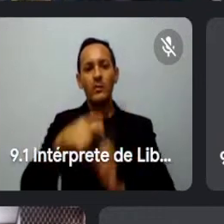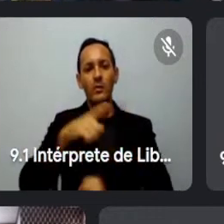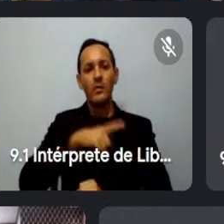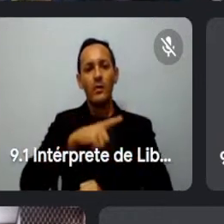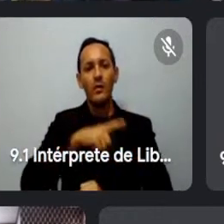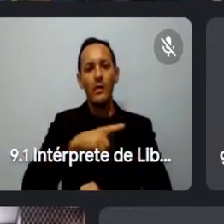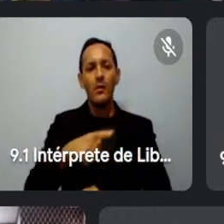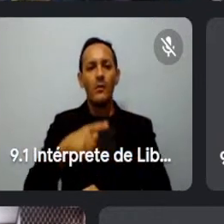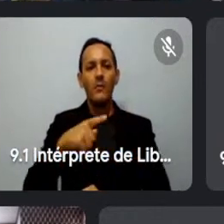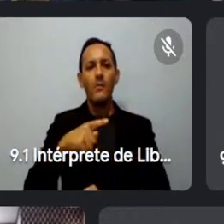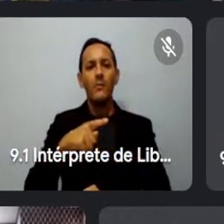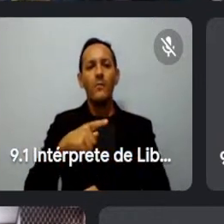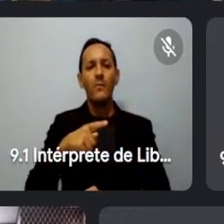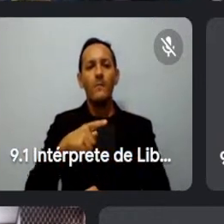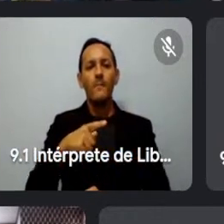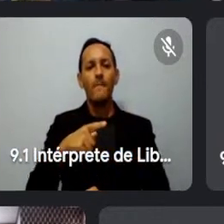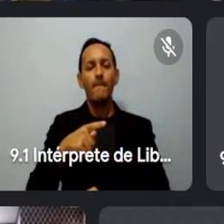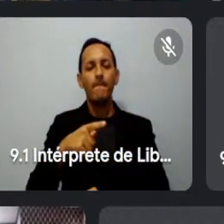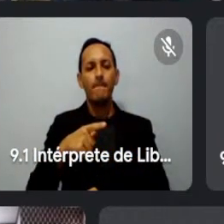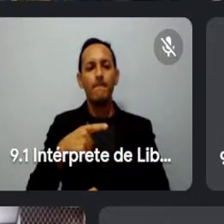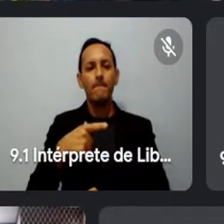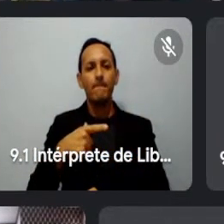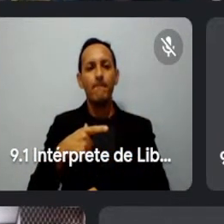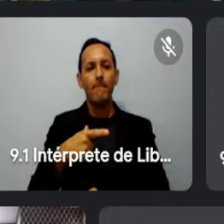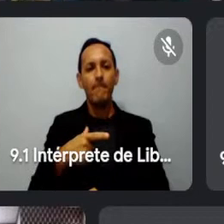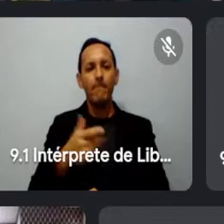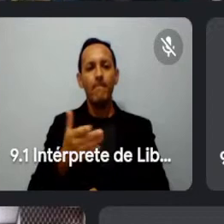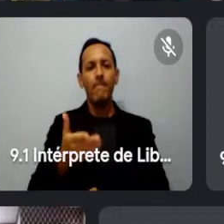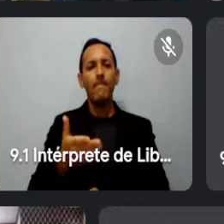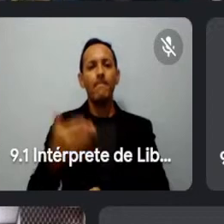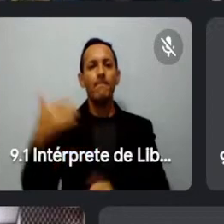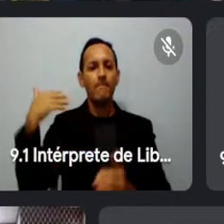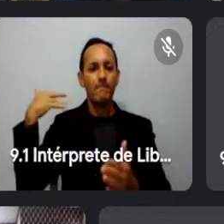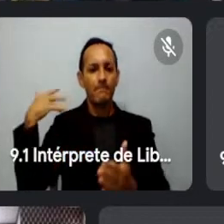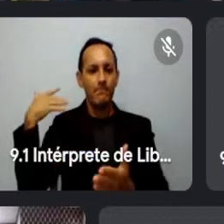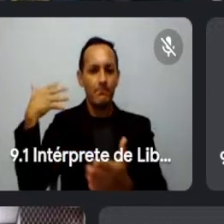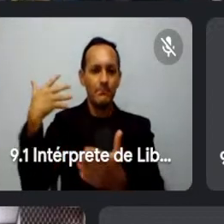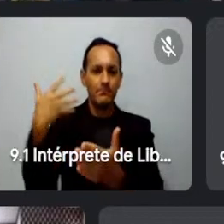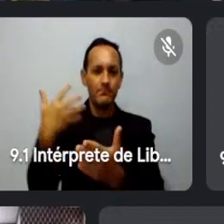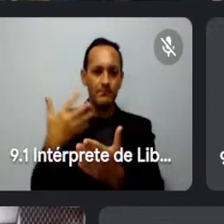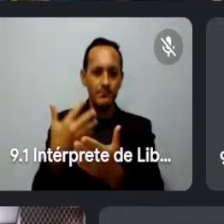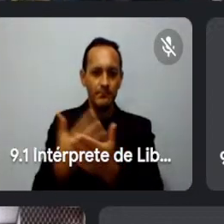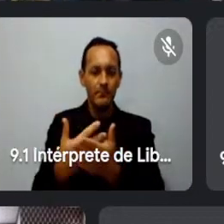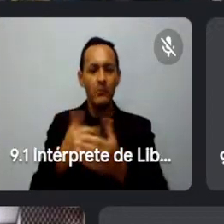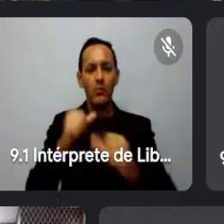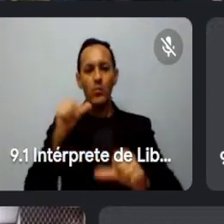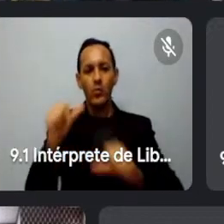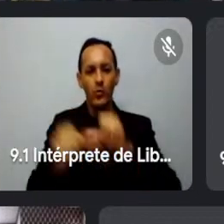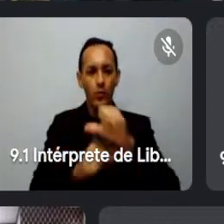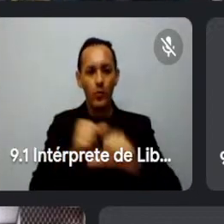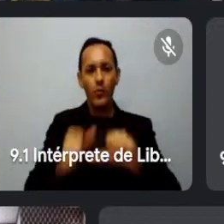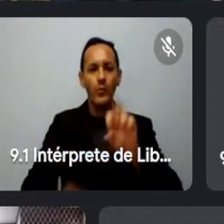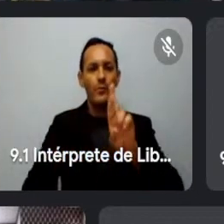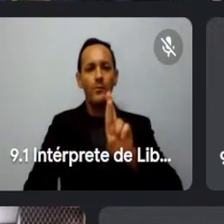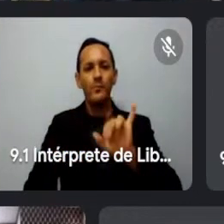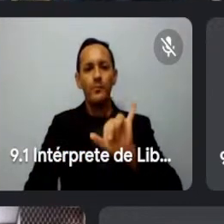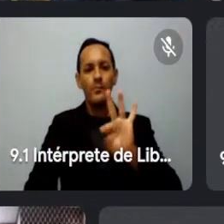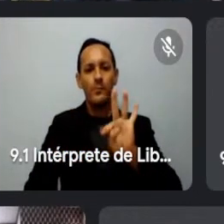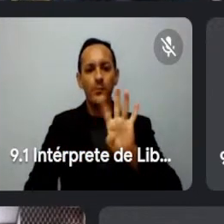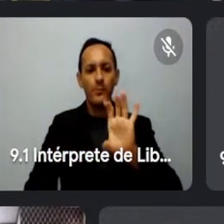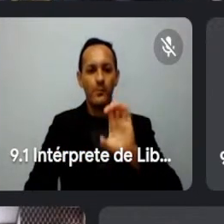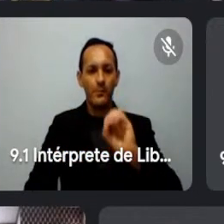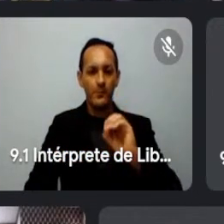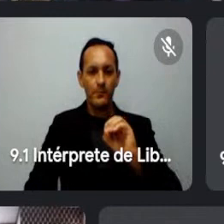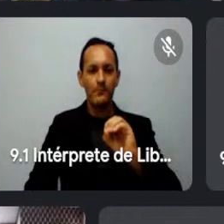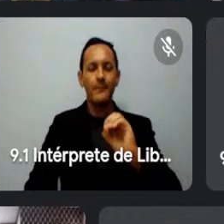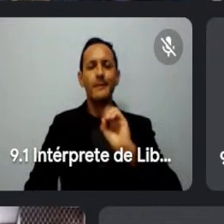utilizado imprimiram ela ver pro cenário Mas penso naquela época depois veio o rito e mudou Isso mudou aqui nem fim